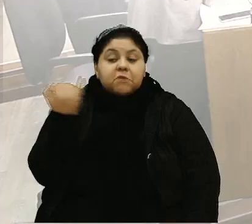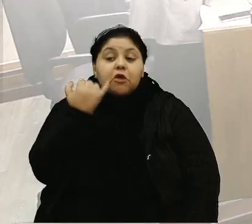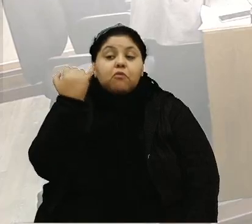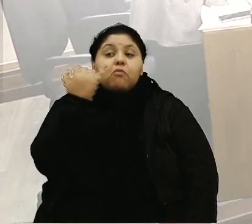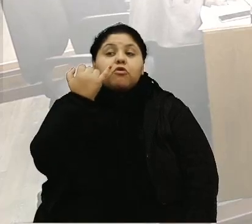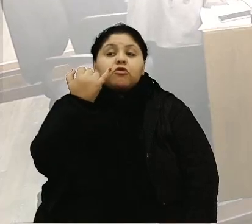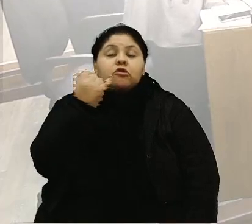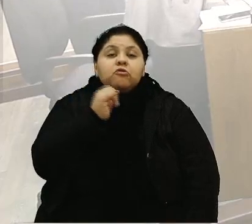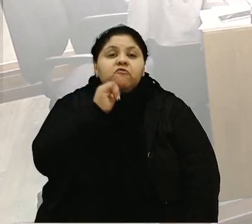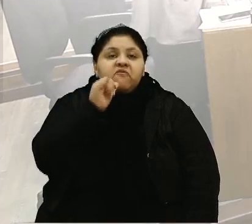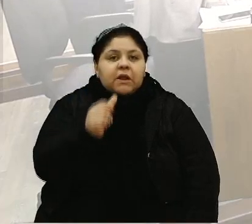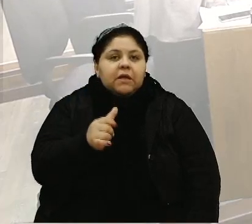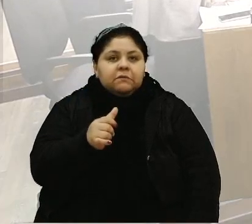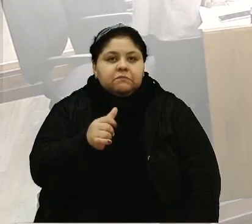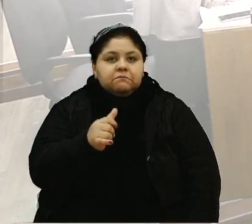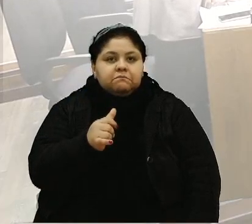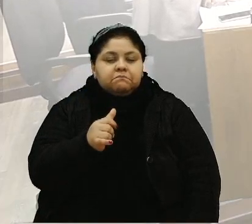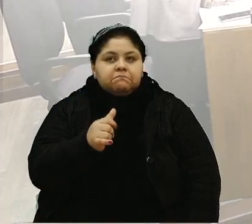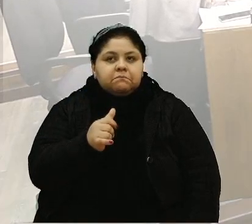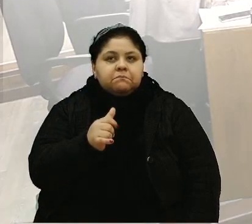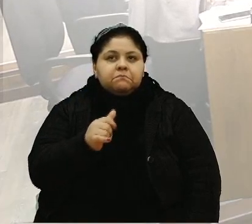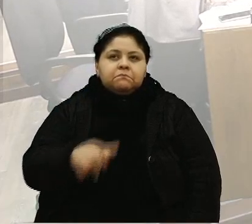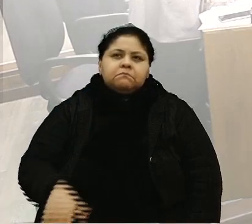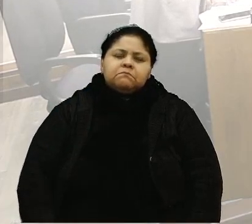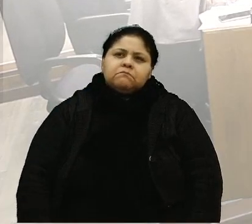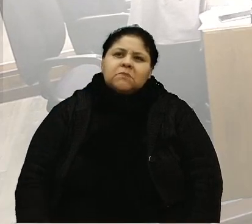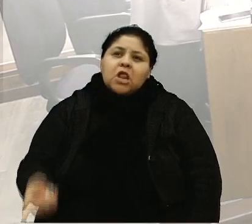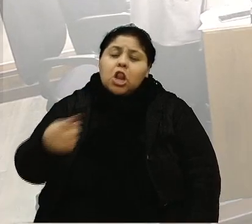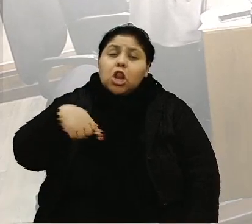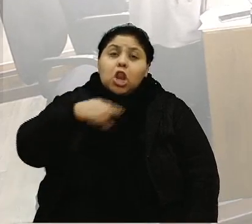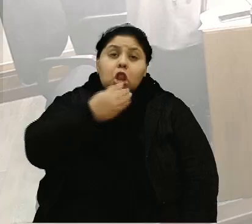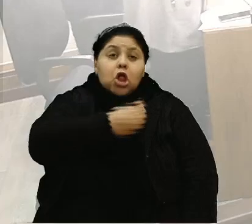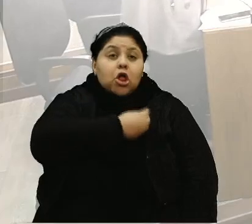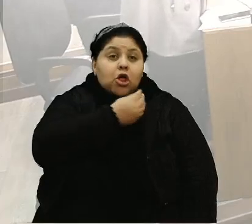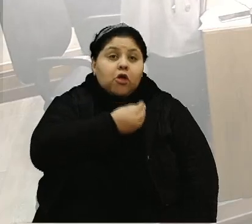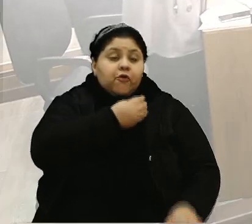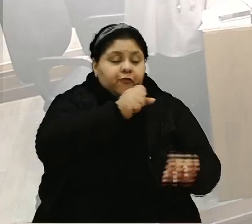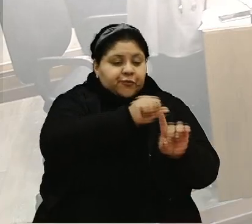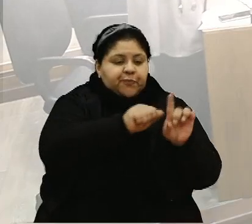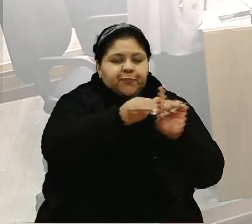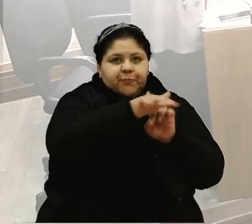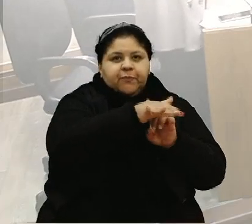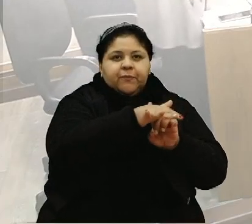falar disso. Nós vivemos numa sociedade